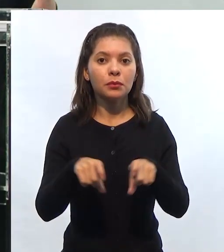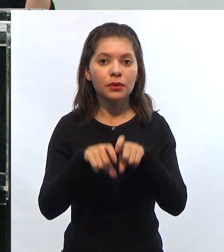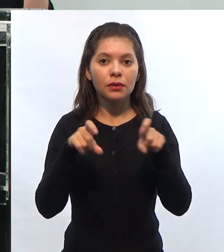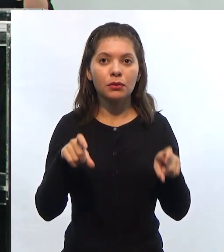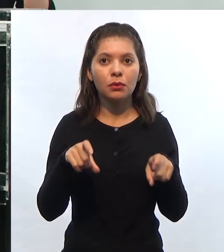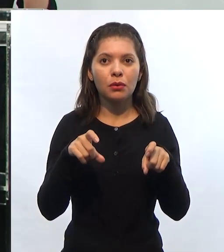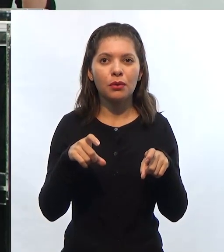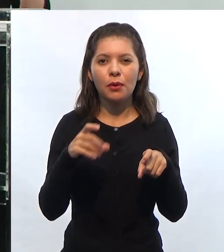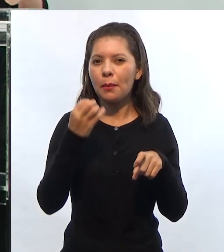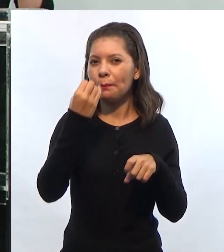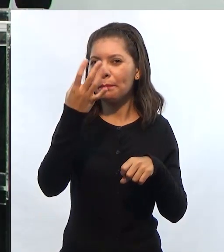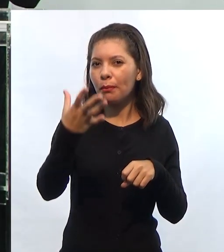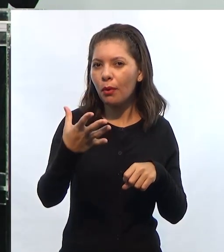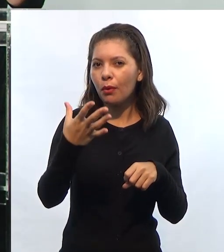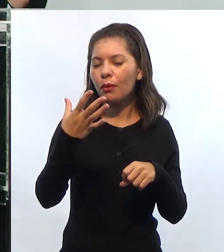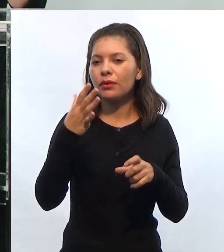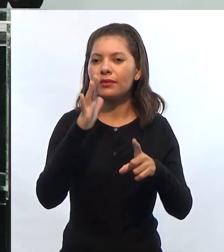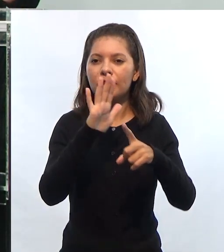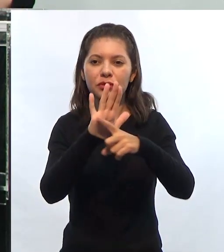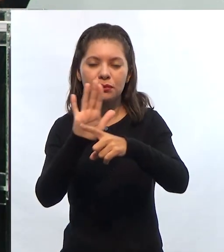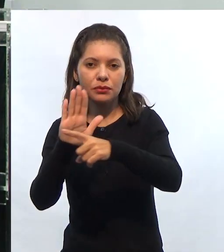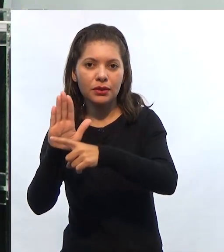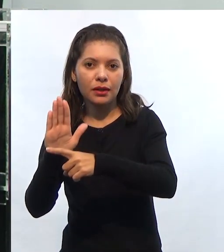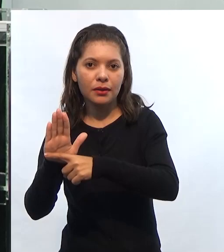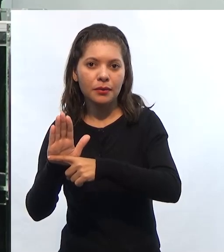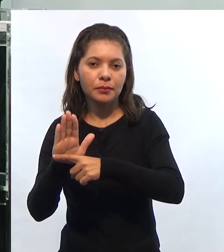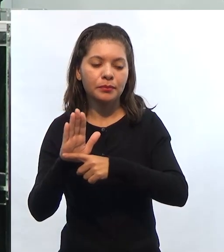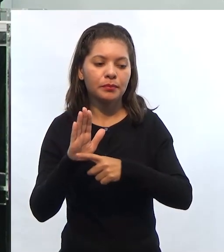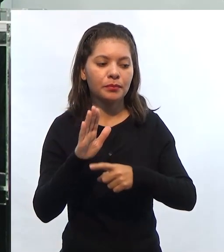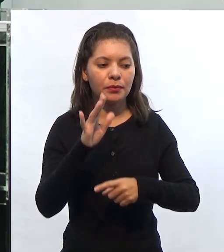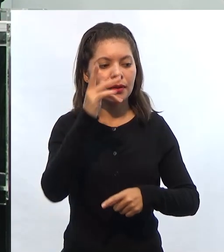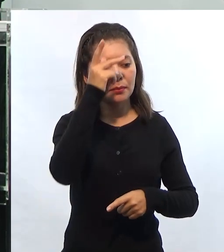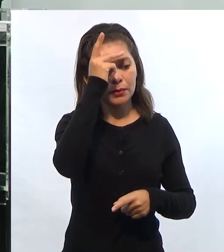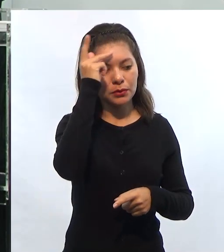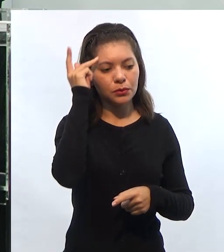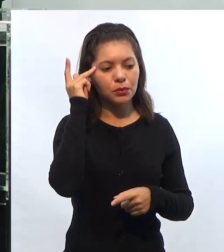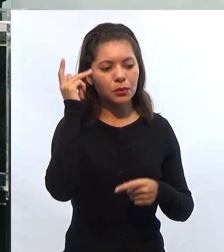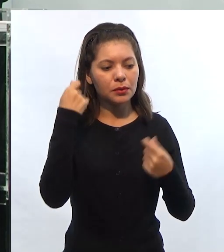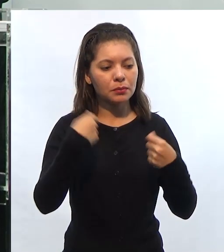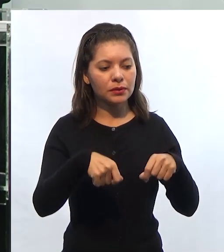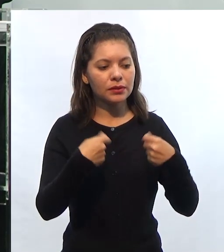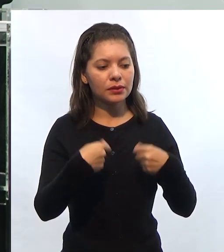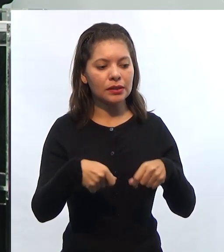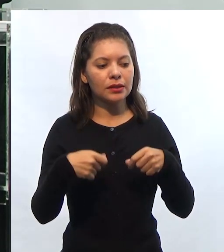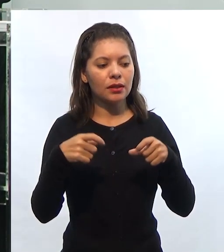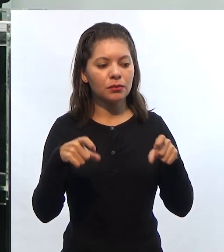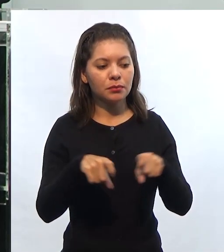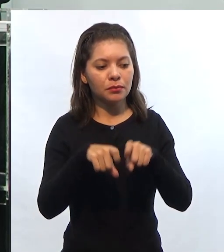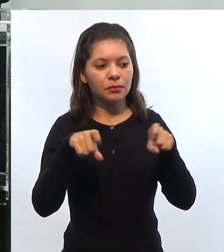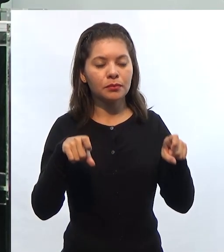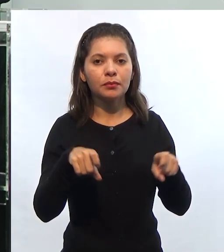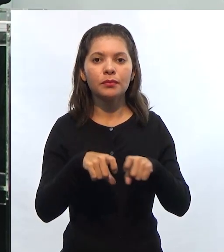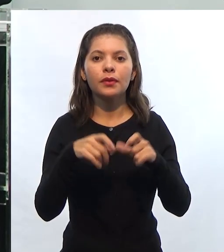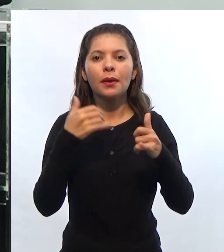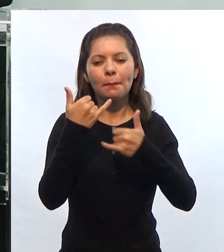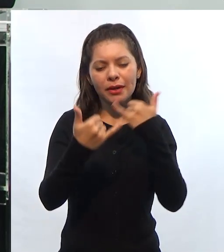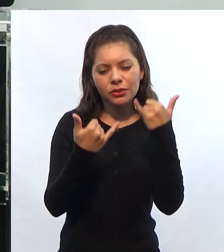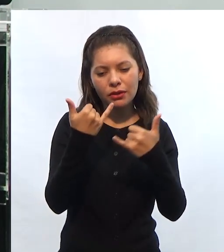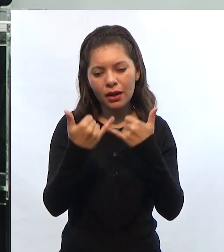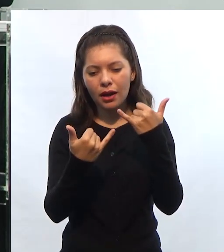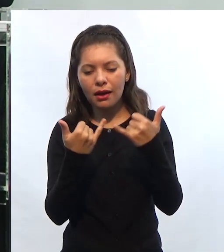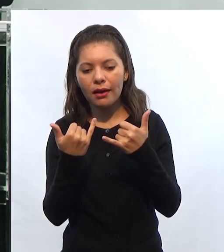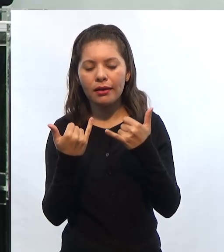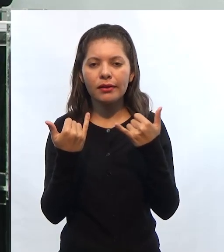ter um computador super potente que vai atender um determinado público, né, que precisa daquele computador, seja